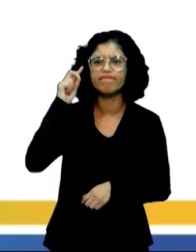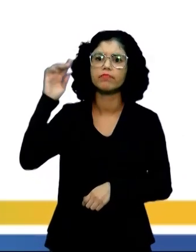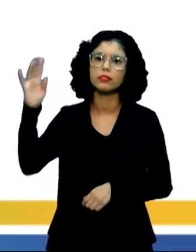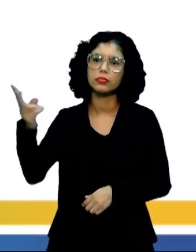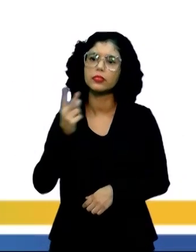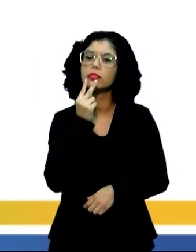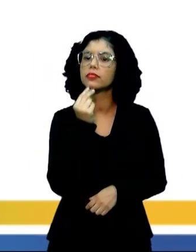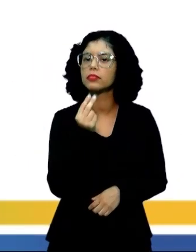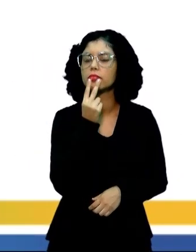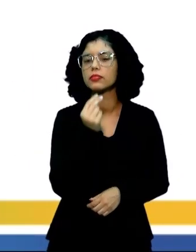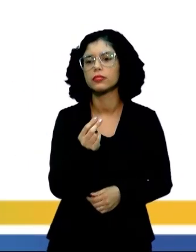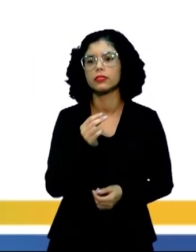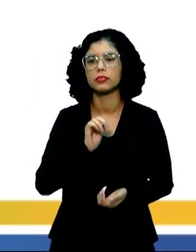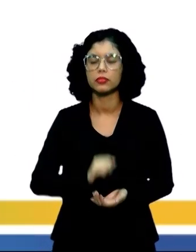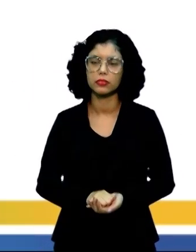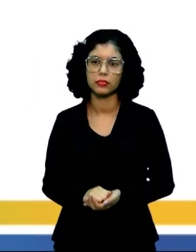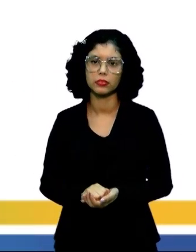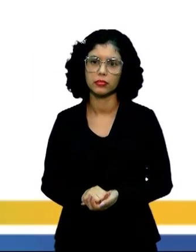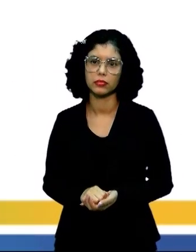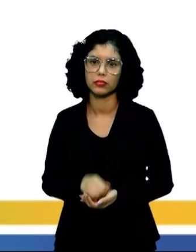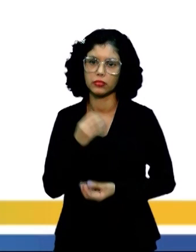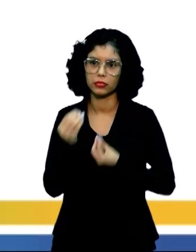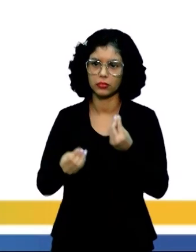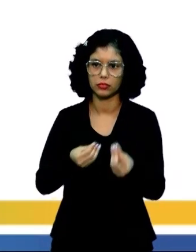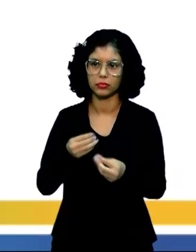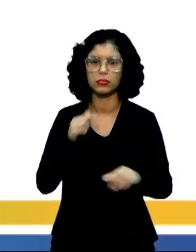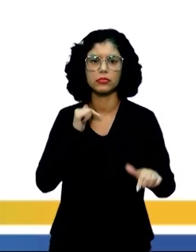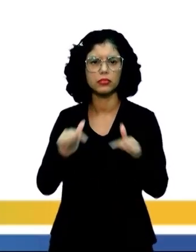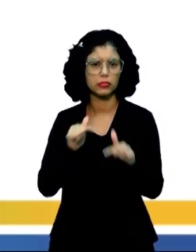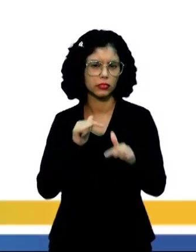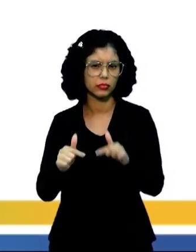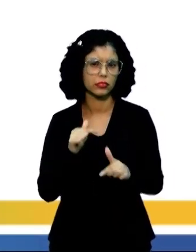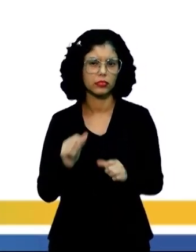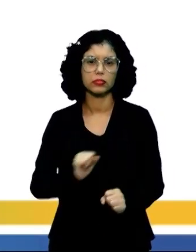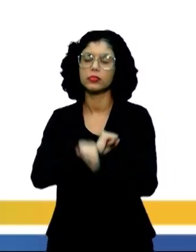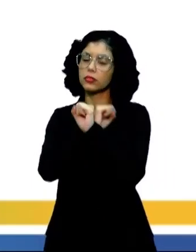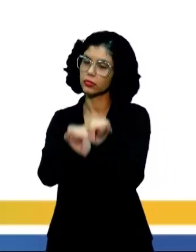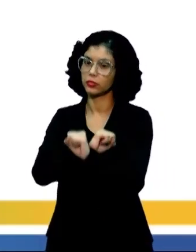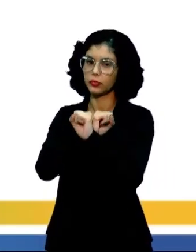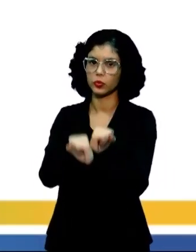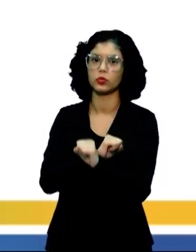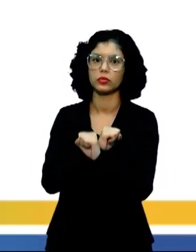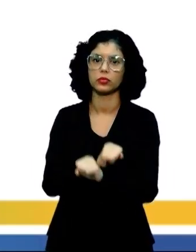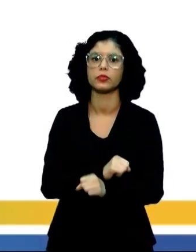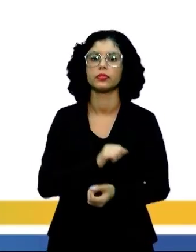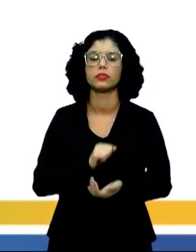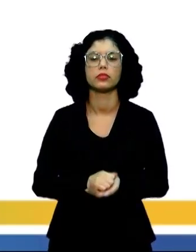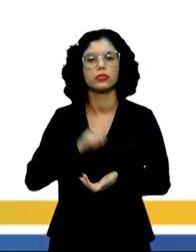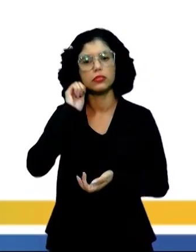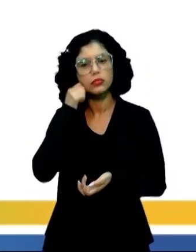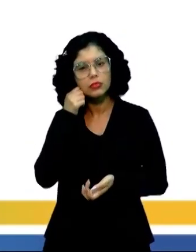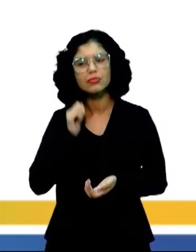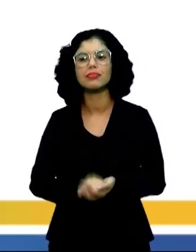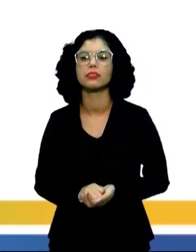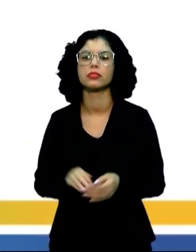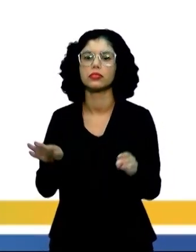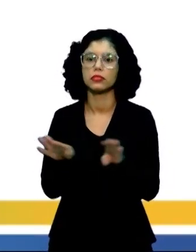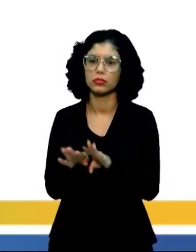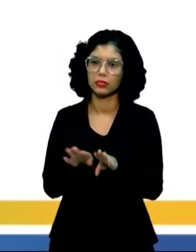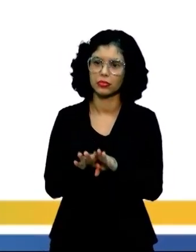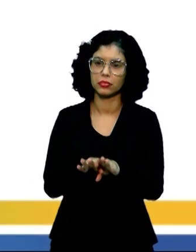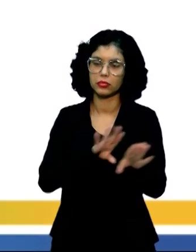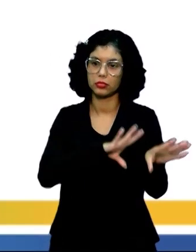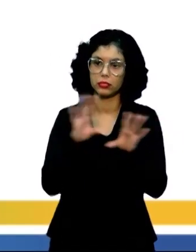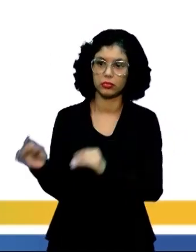possível imaginar o modo pelo qual Machado de Assis trabalhou a escravatura e a negritude